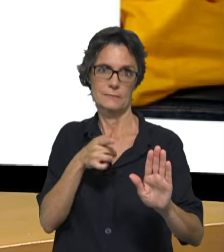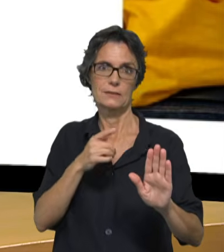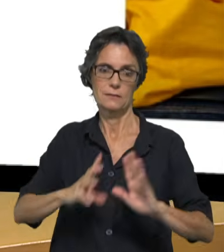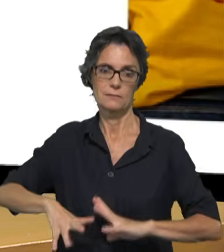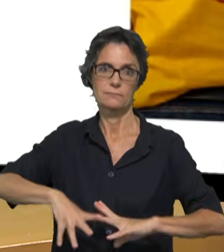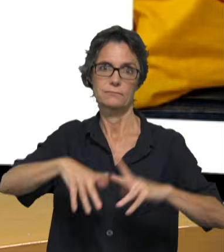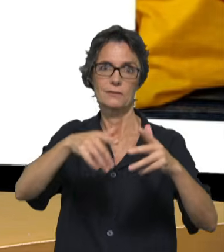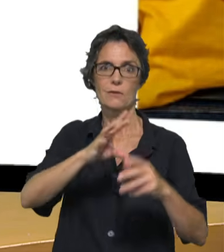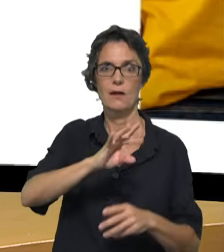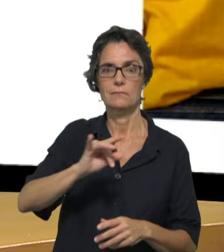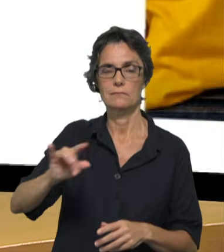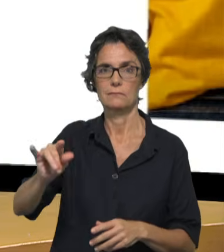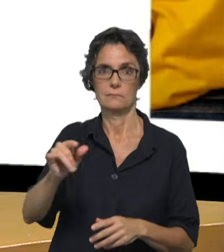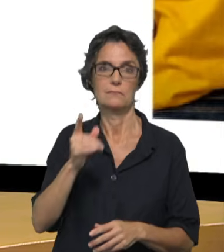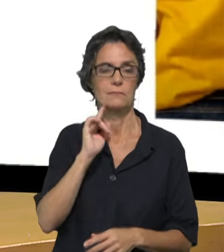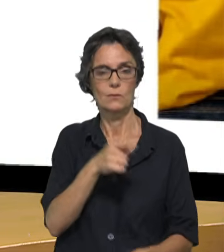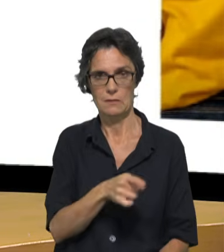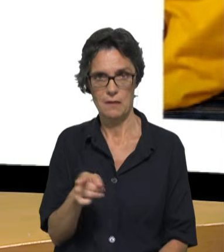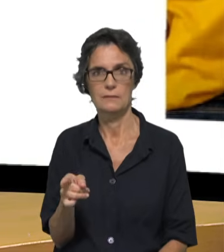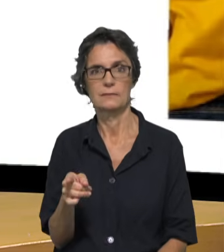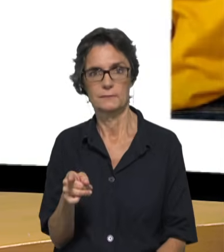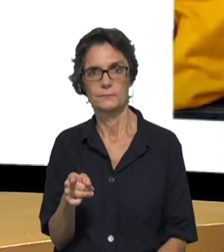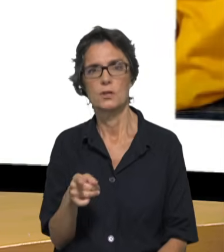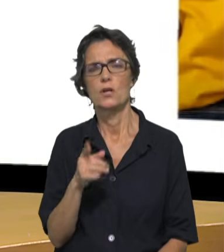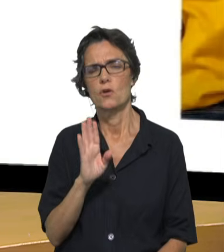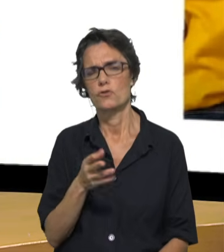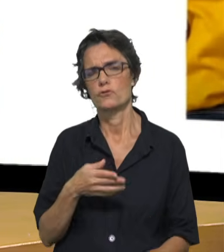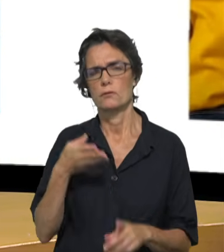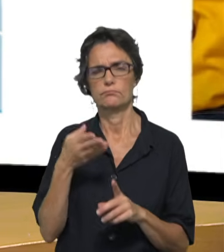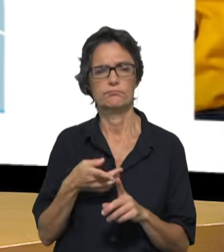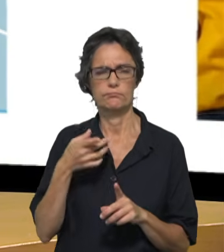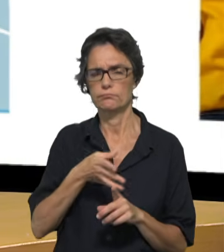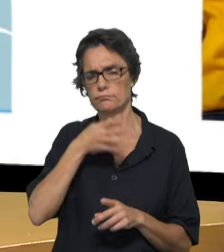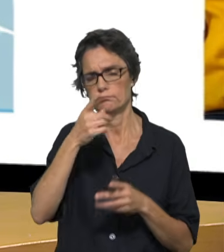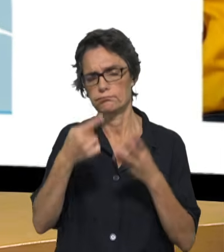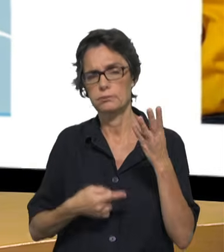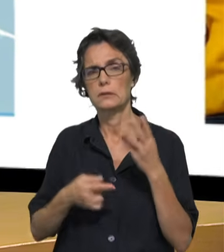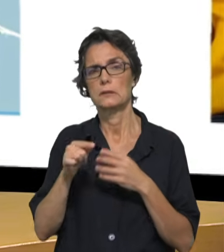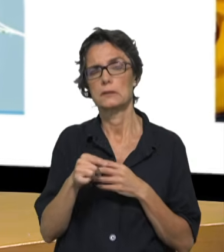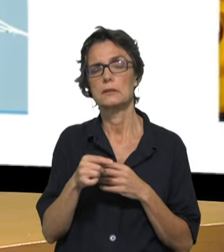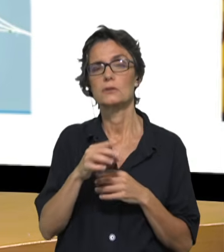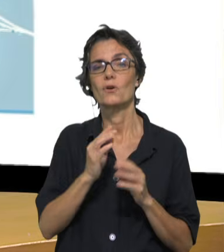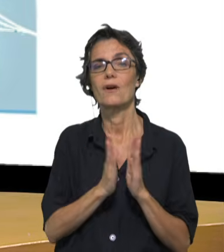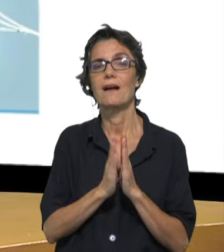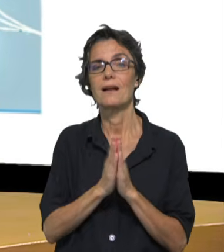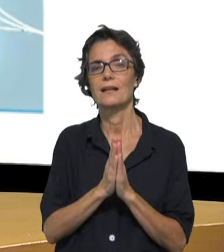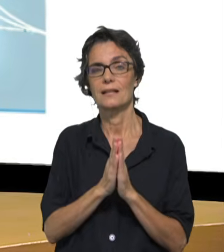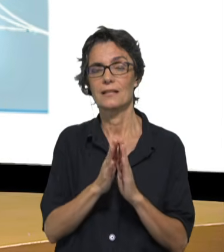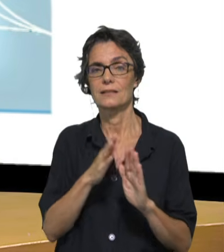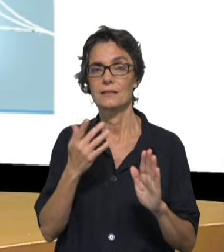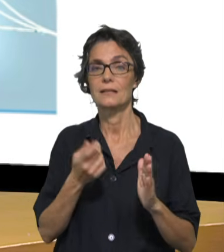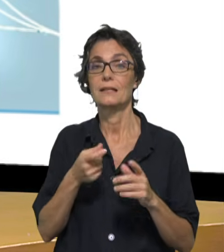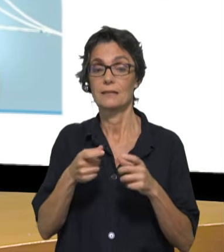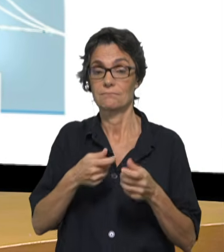localidades. Nós estamos a insistir isso há tantos anos, que é abrir as igrejas e muitas vezes cobrar a entrada das